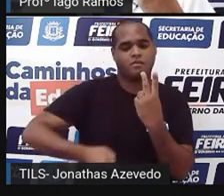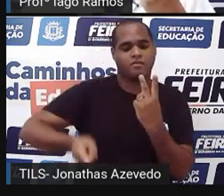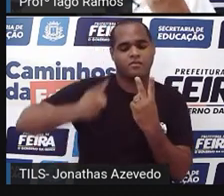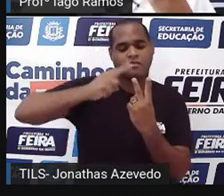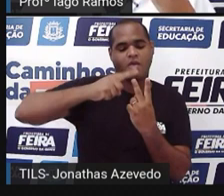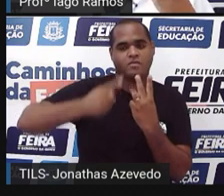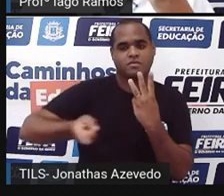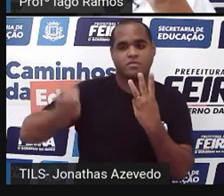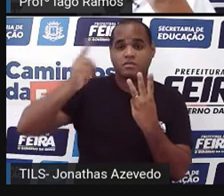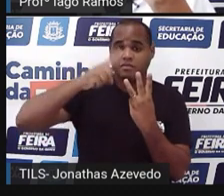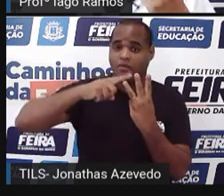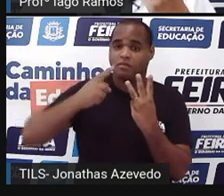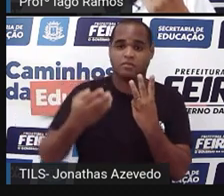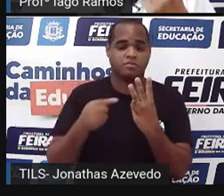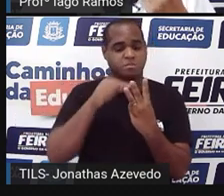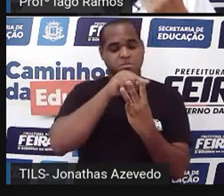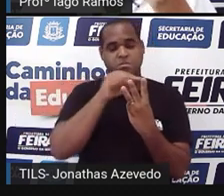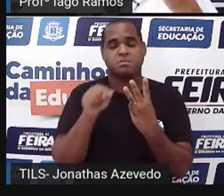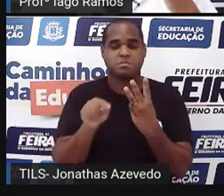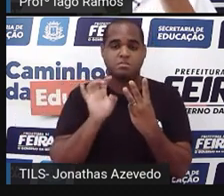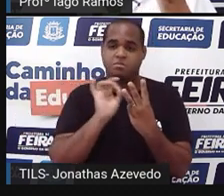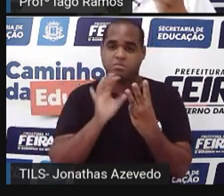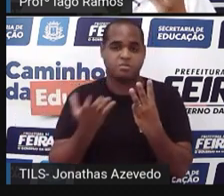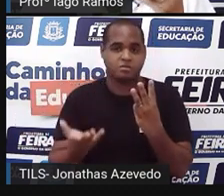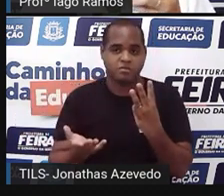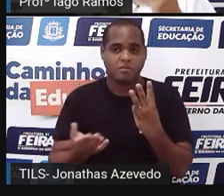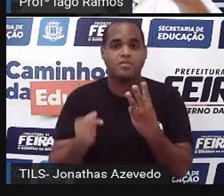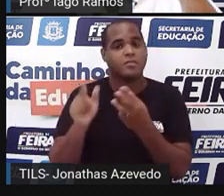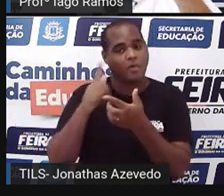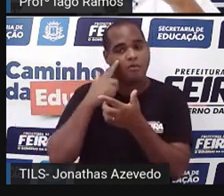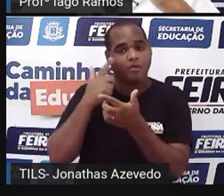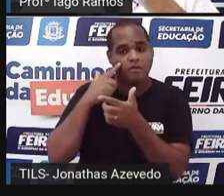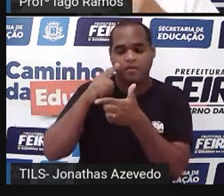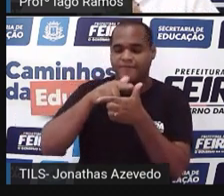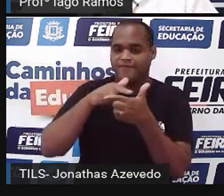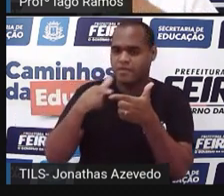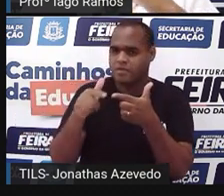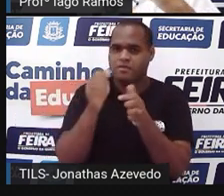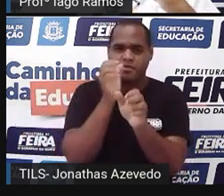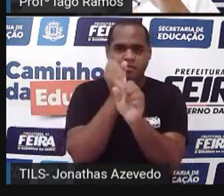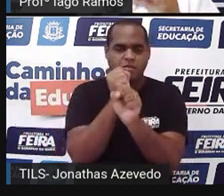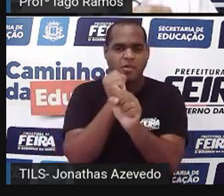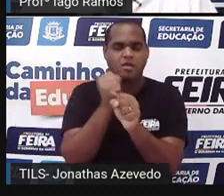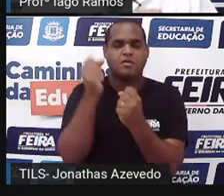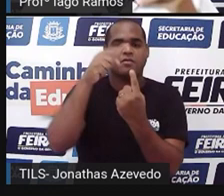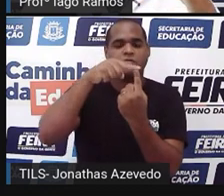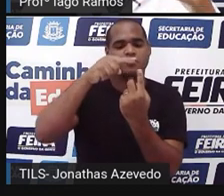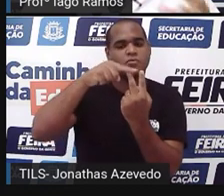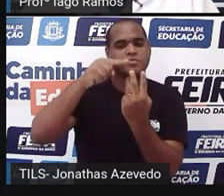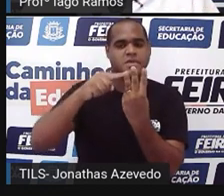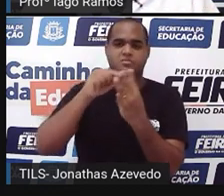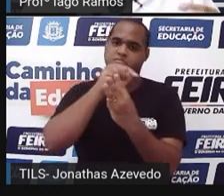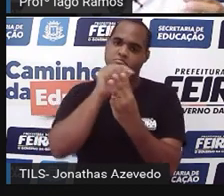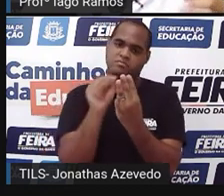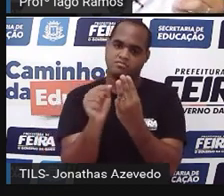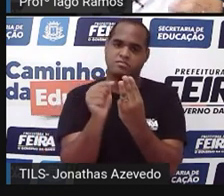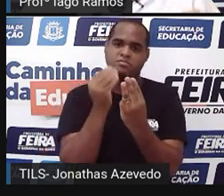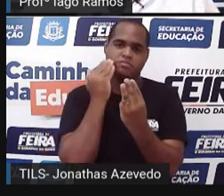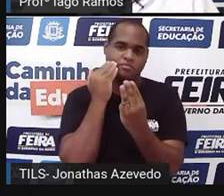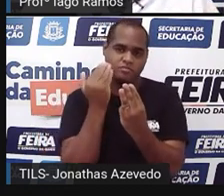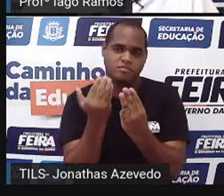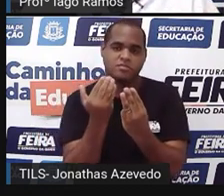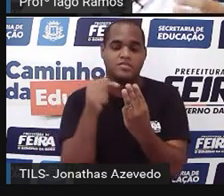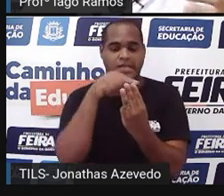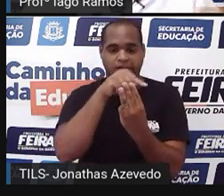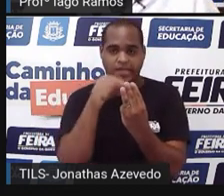três notas tá a divisão vai ser feita pelo número que é a